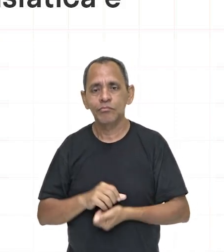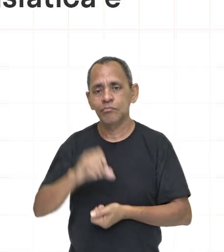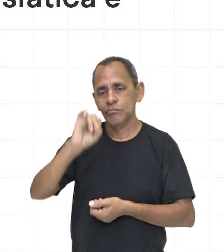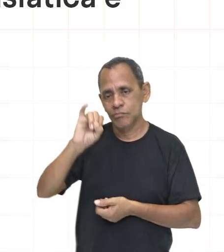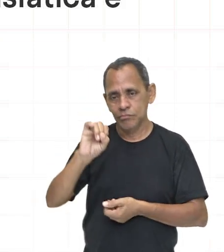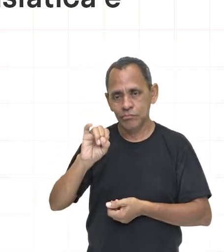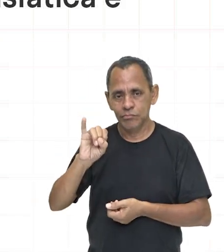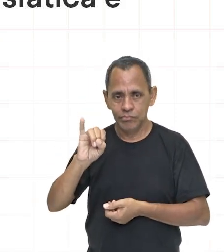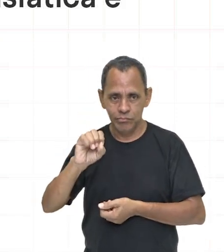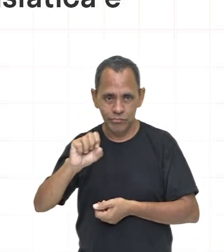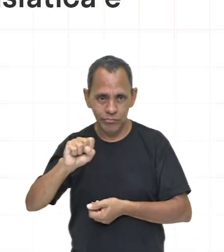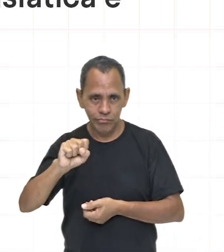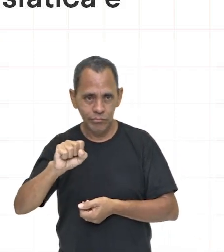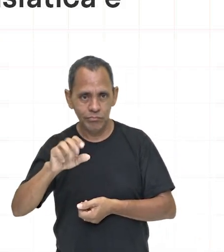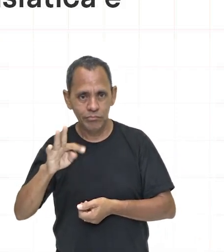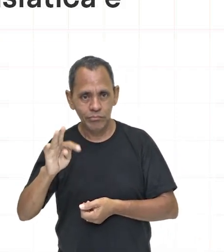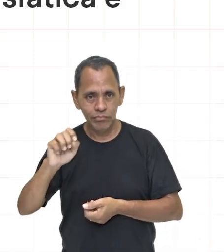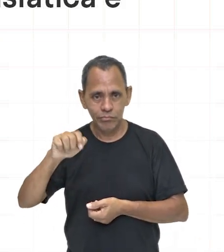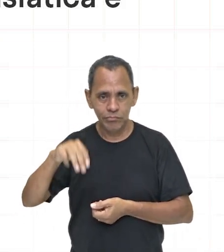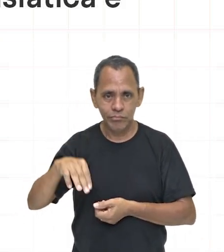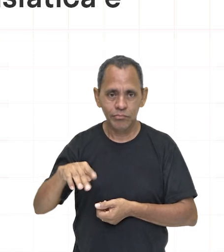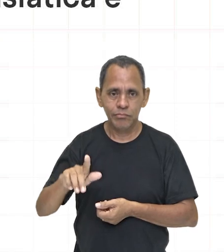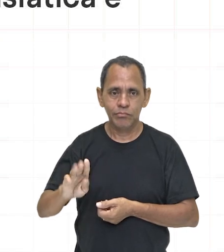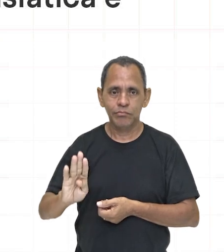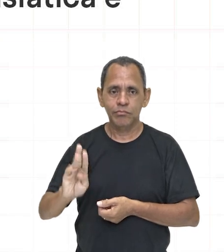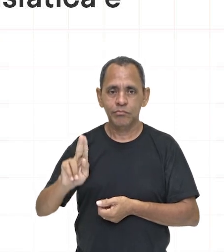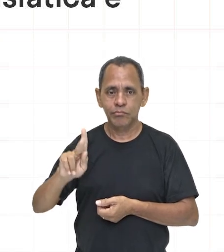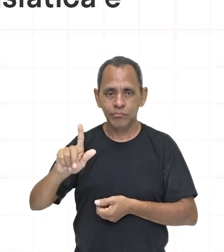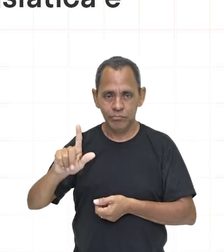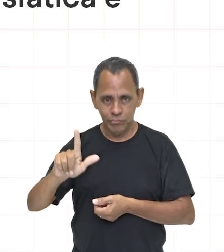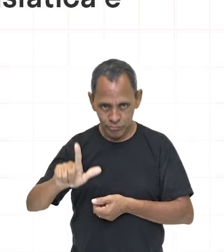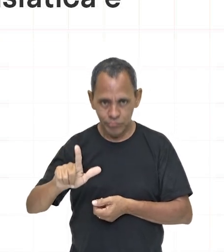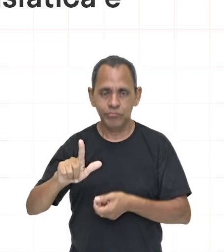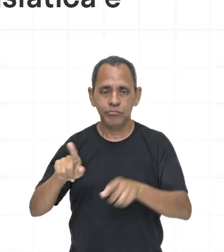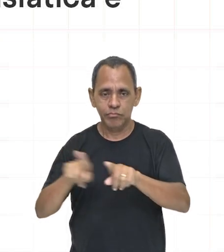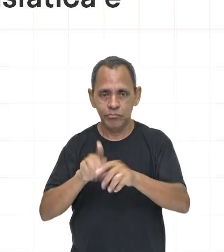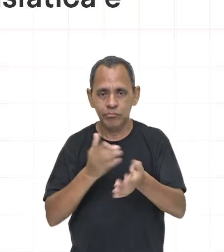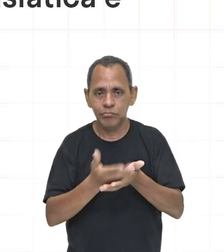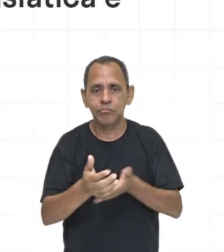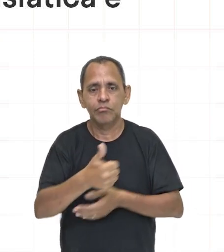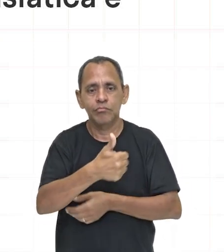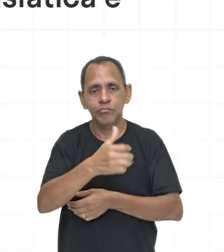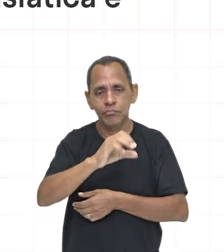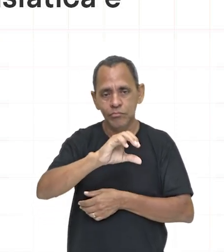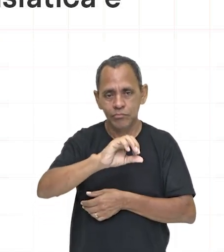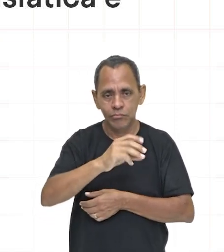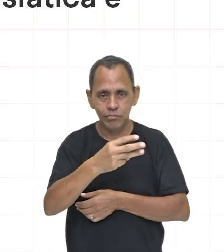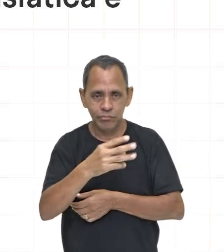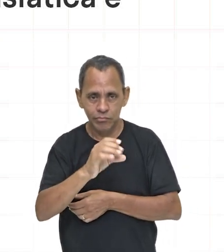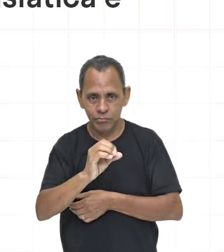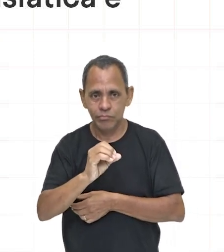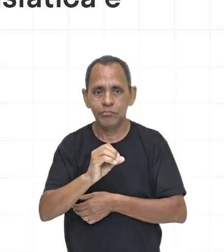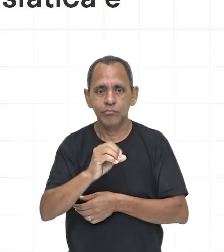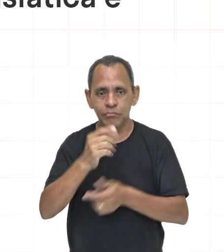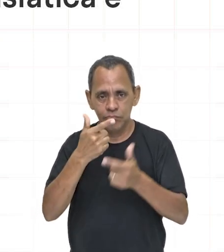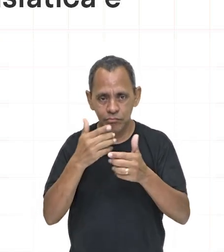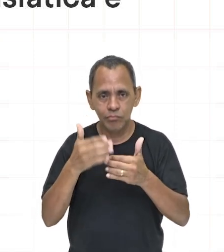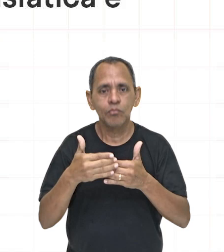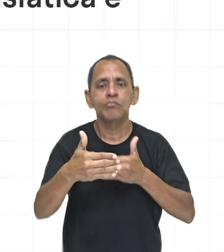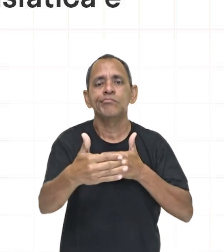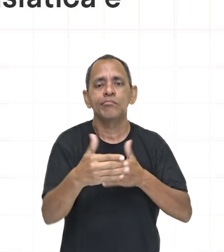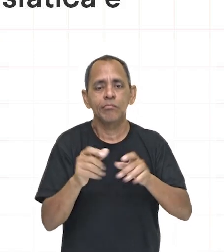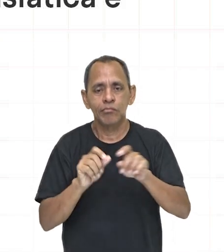Istambul. Então, somente a partir de 1930 que passou a se chamar Istambul, essa